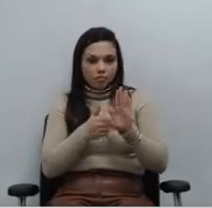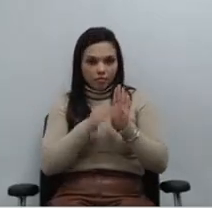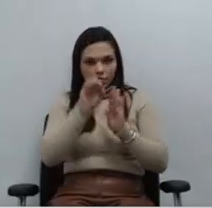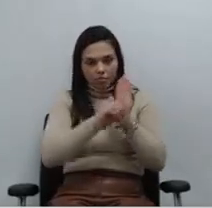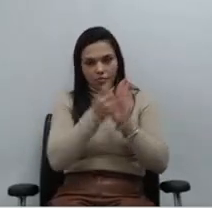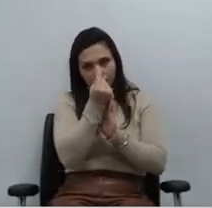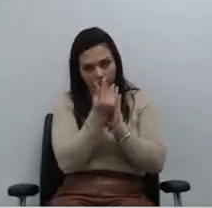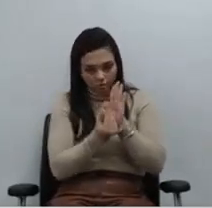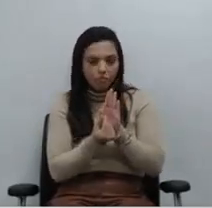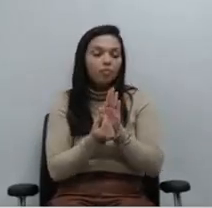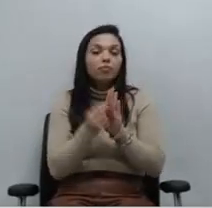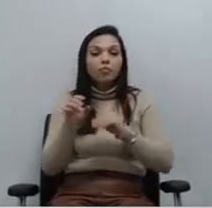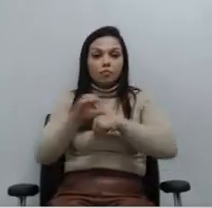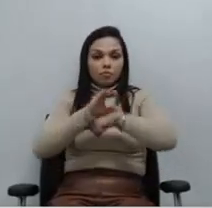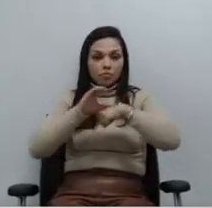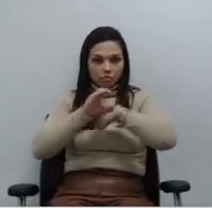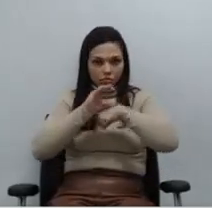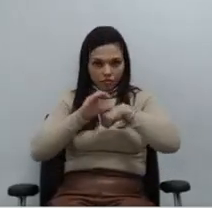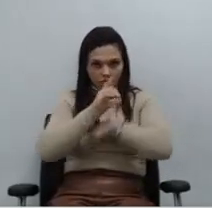Pública. A Constituição de